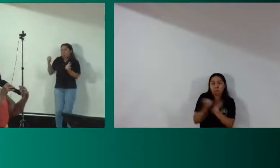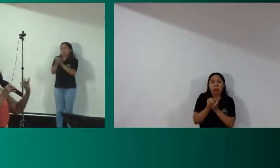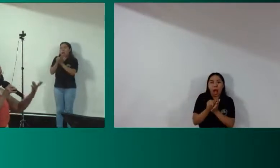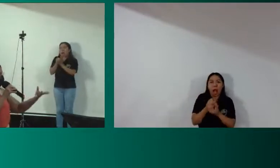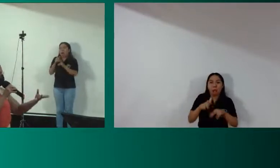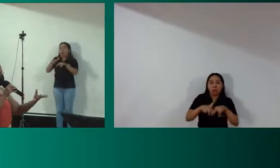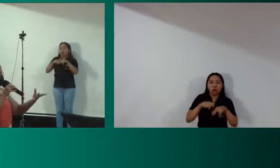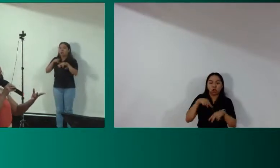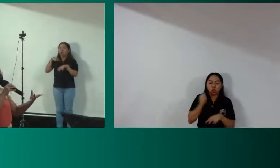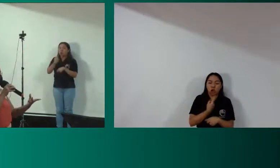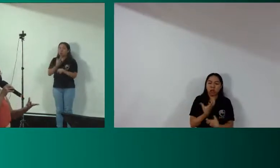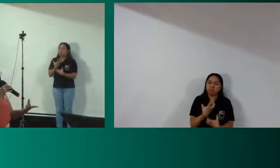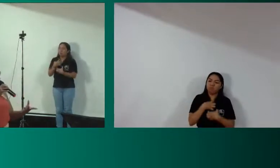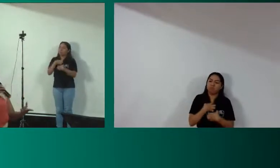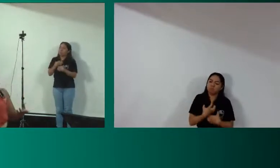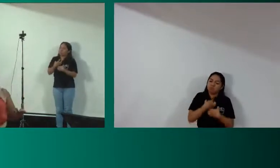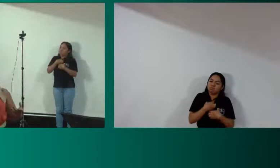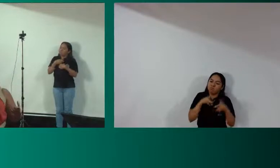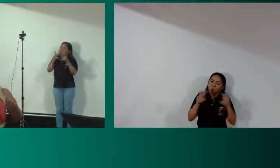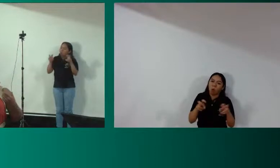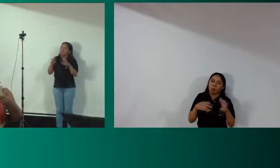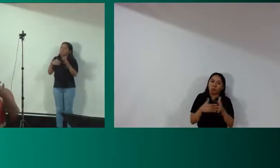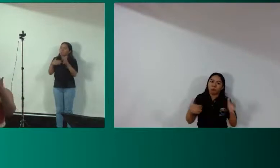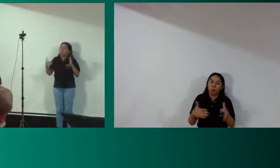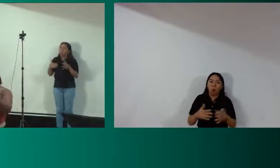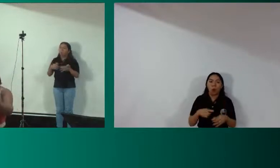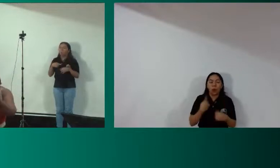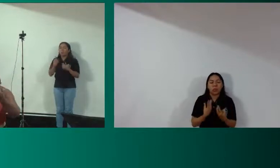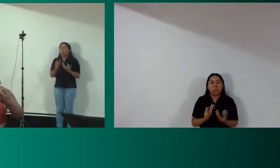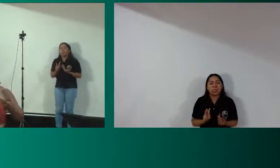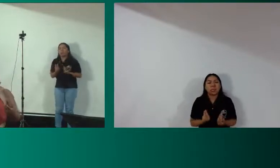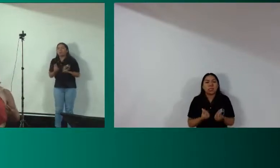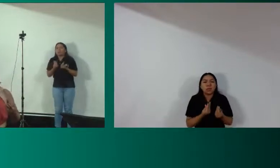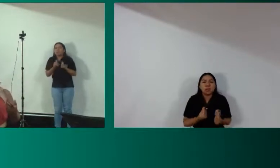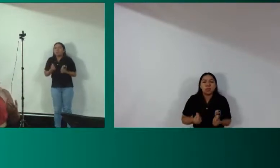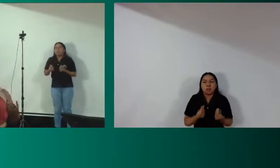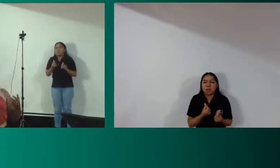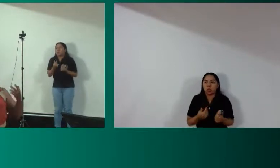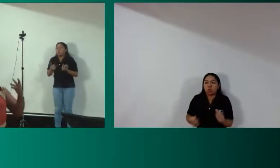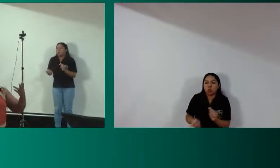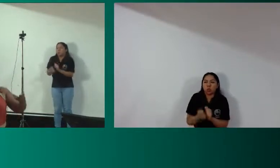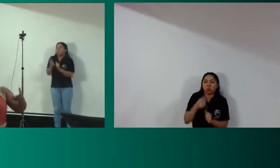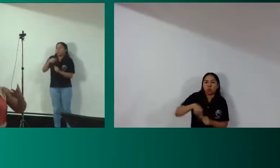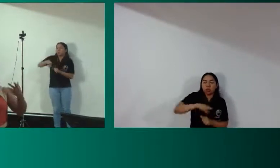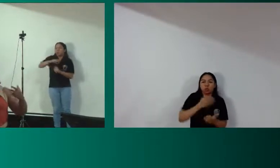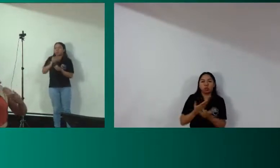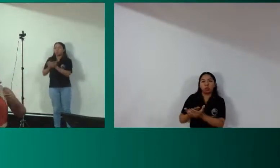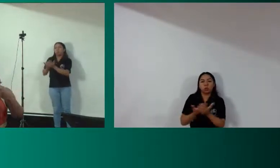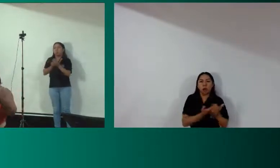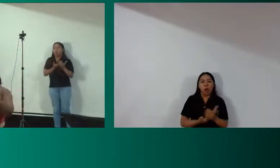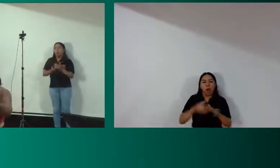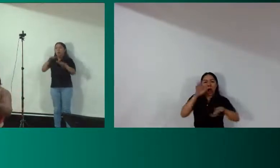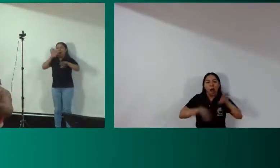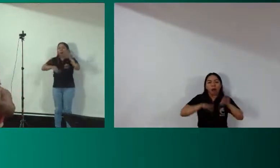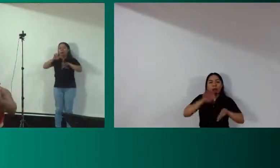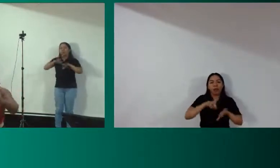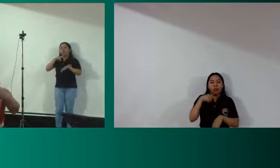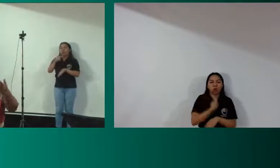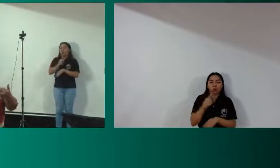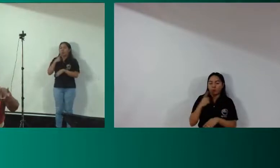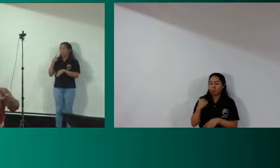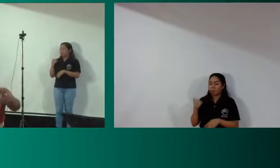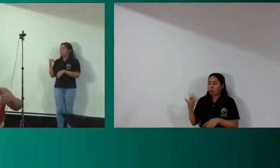acho que é por isso que a gente se toca muito com a temática da fome e se sensibiliza com os nossos estudantes muitas vezes a gente tá do lado